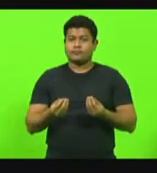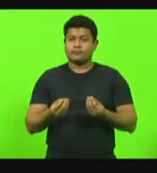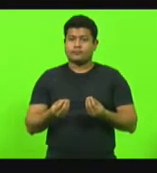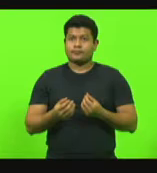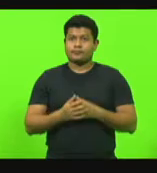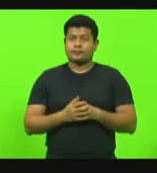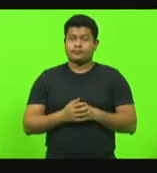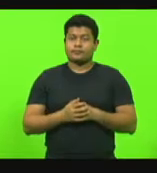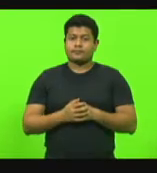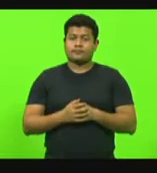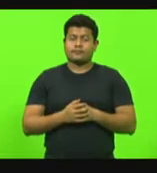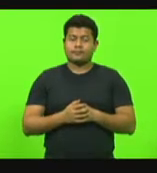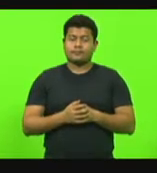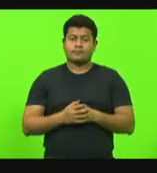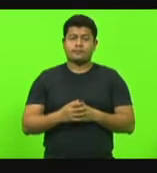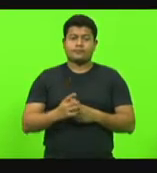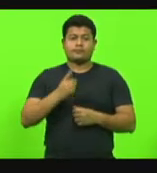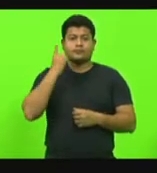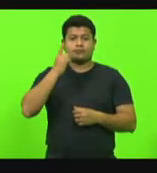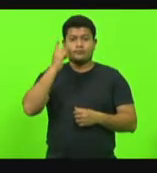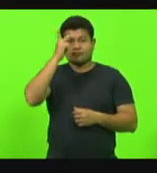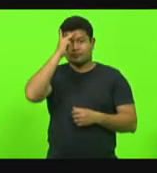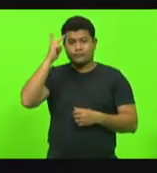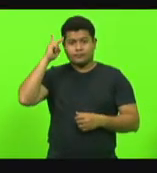Como vota a deputada Paulinha?